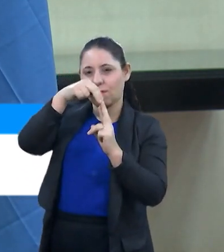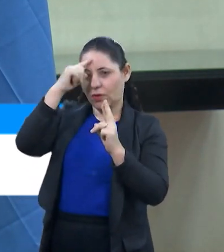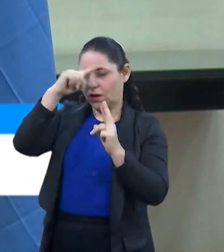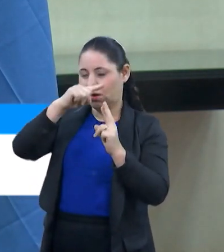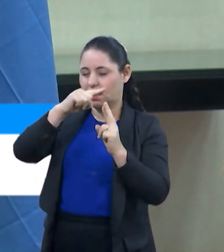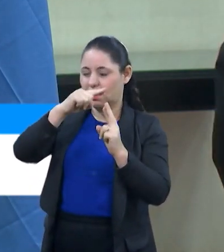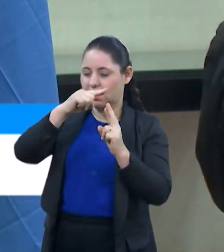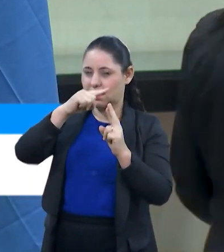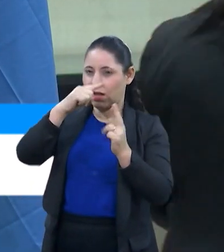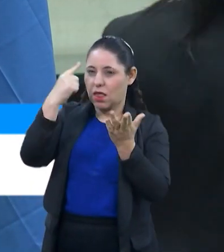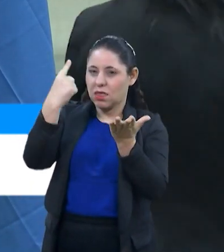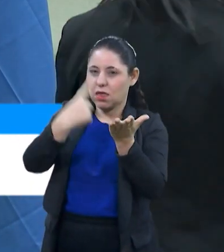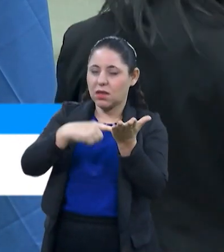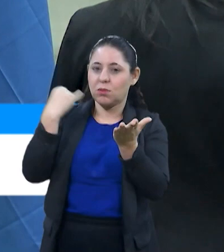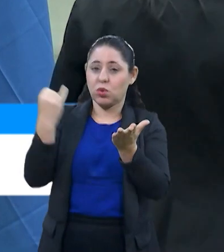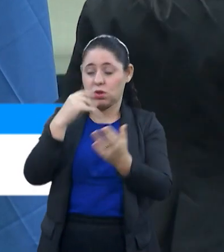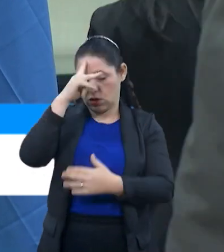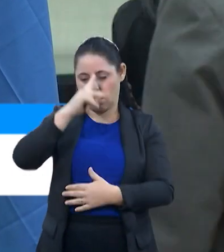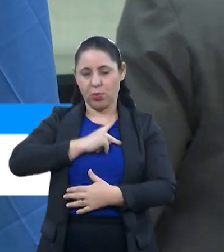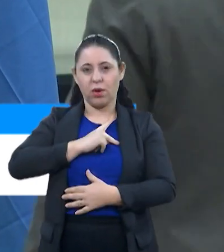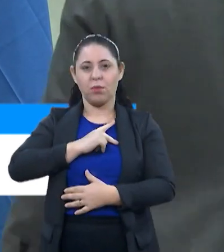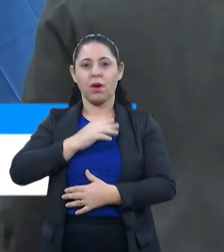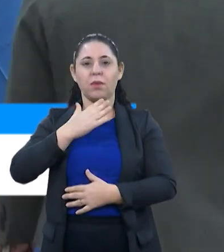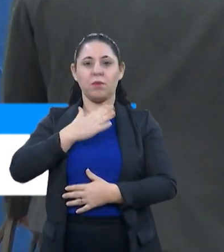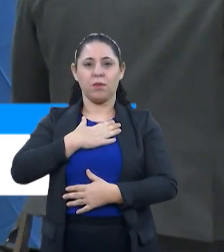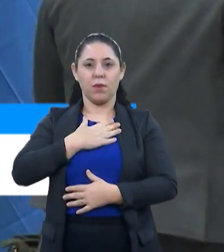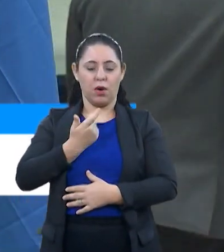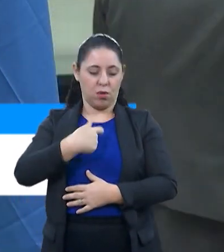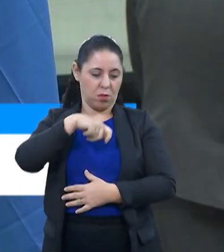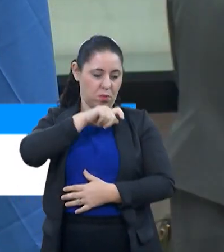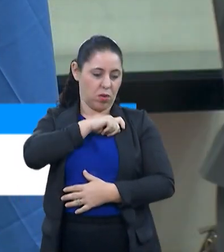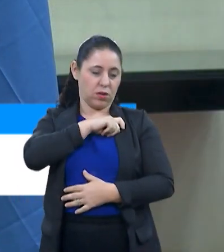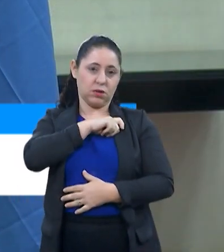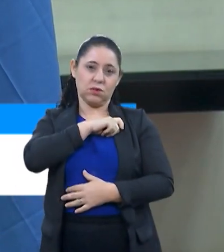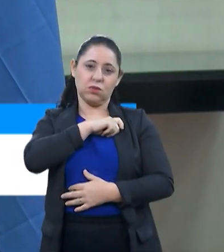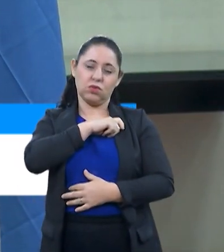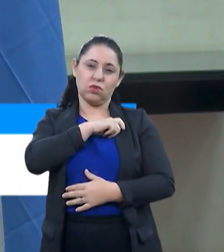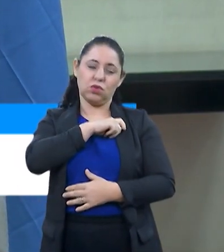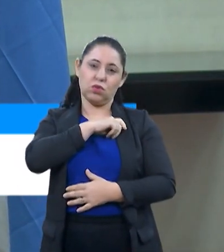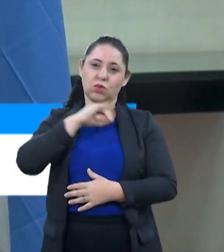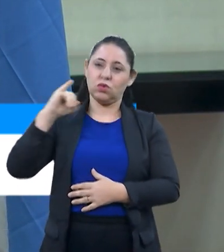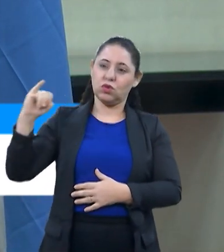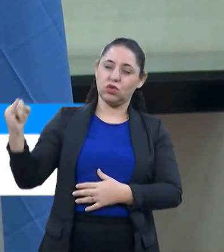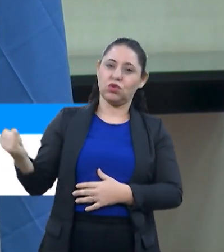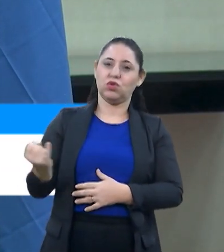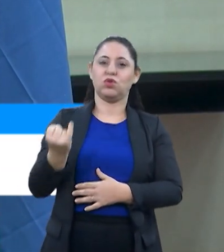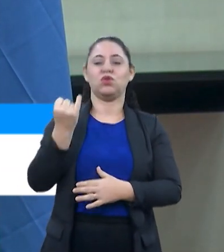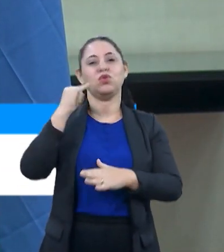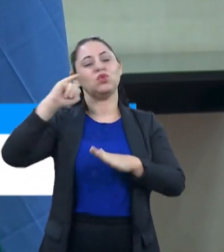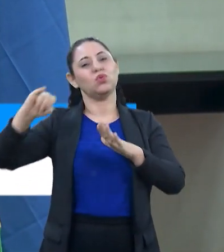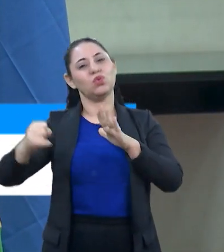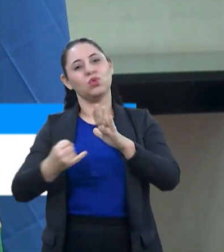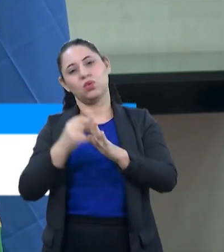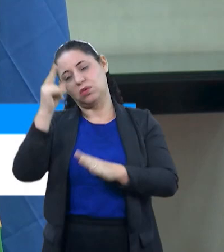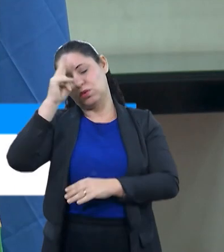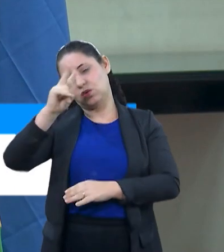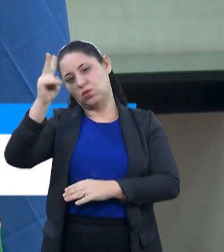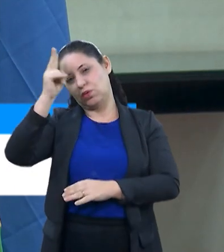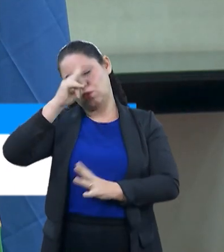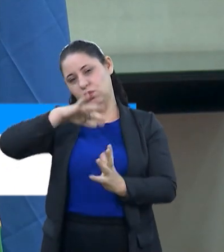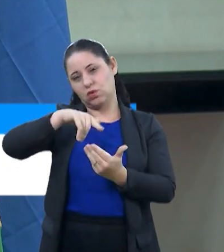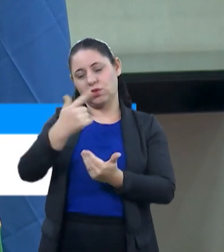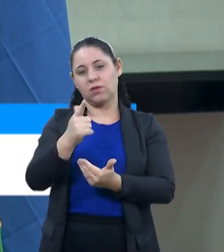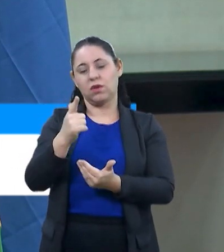marcar com referência a 3 datas que eu julgo, 2 importantes para mim, né? Que foi a minha posse no